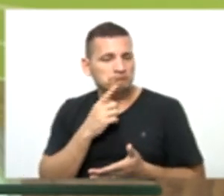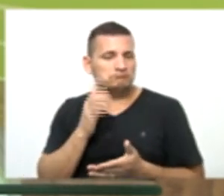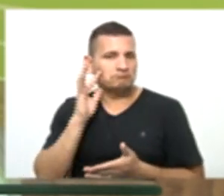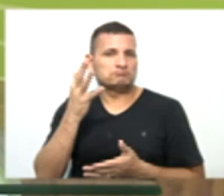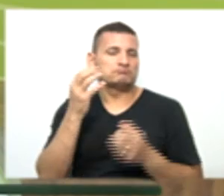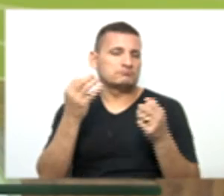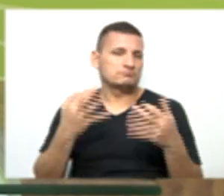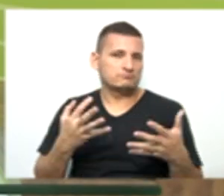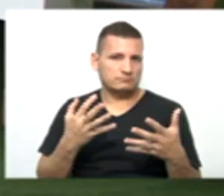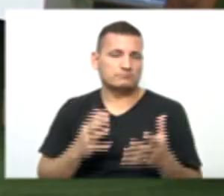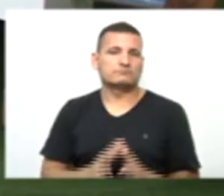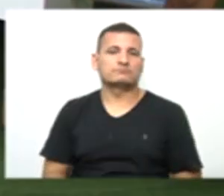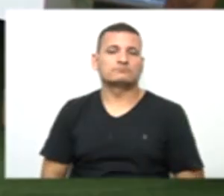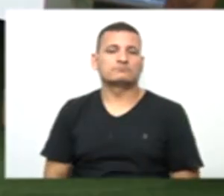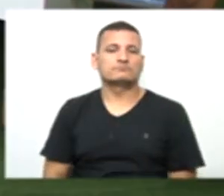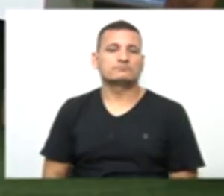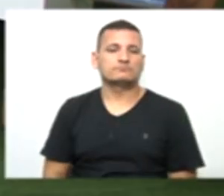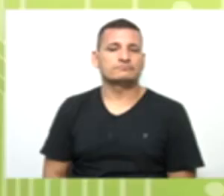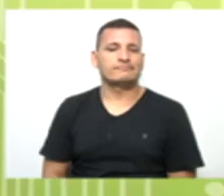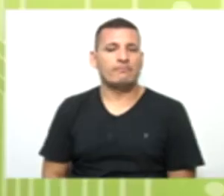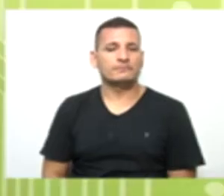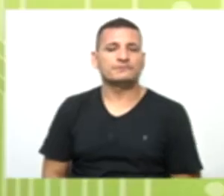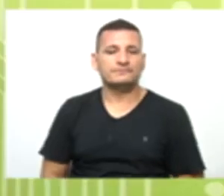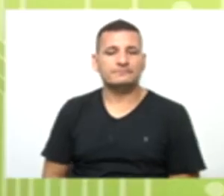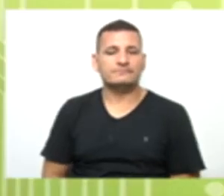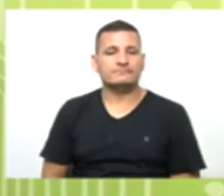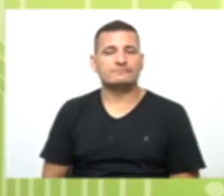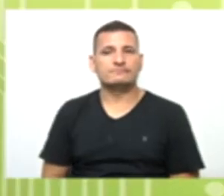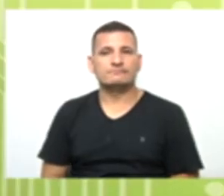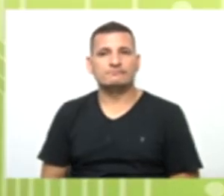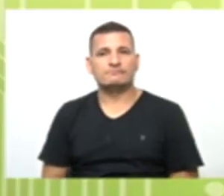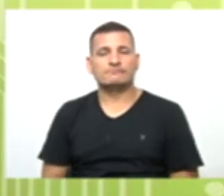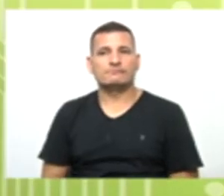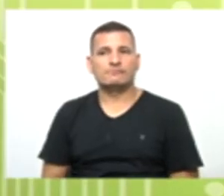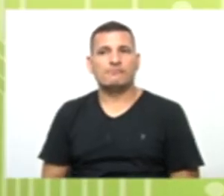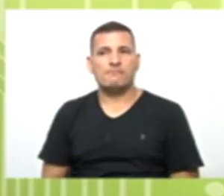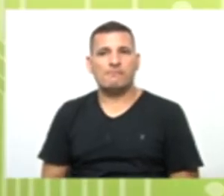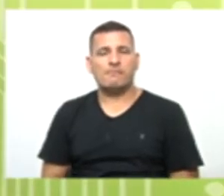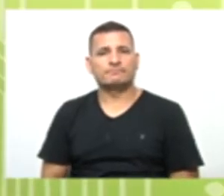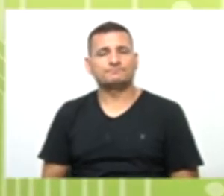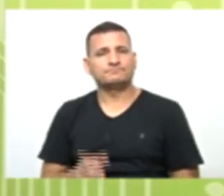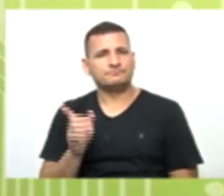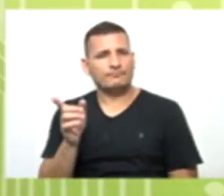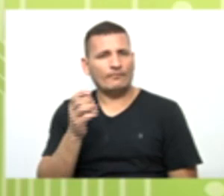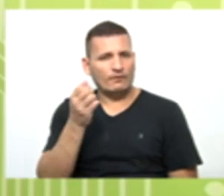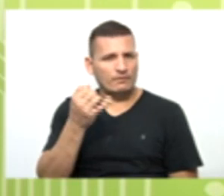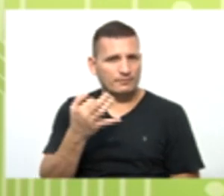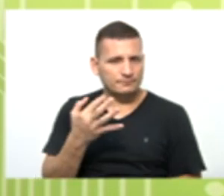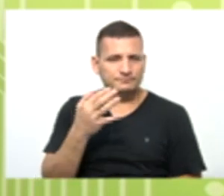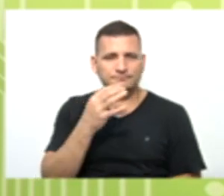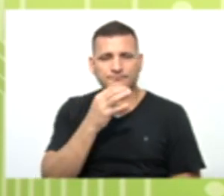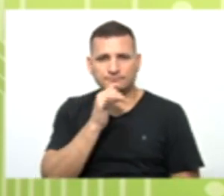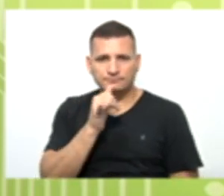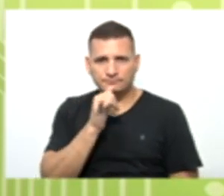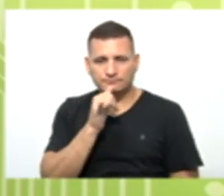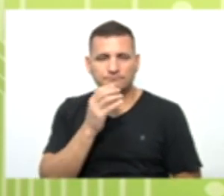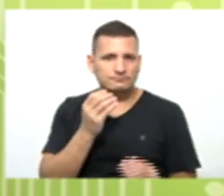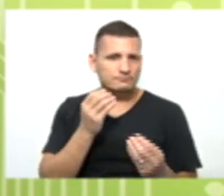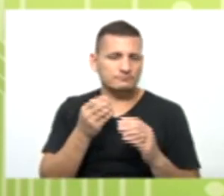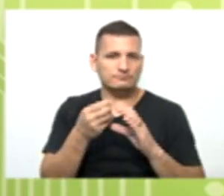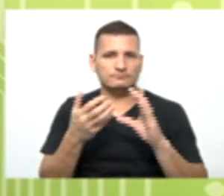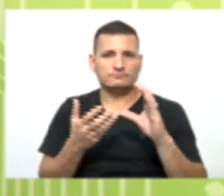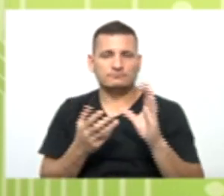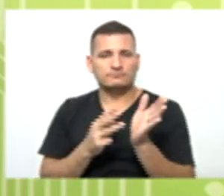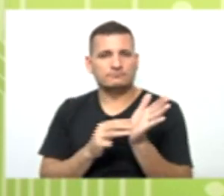para ouvi-los. Então, nesse exemplo, né, que a professora citou, falando da característica do método